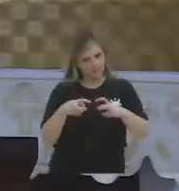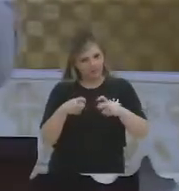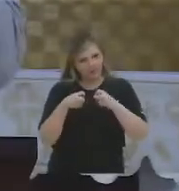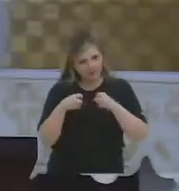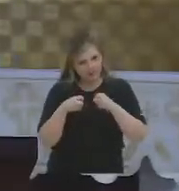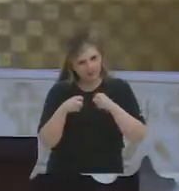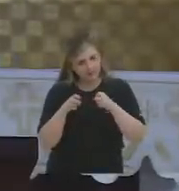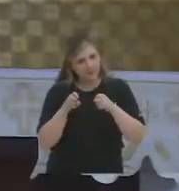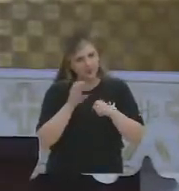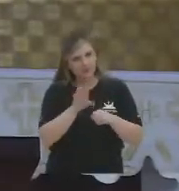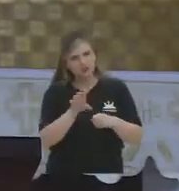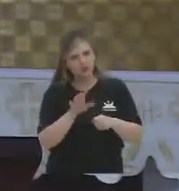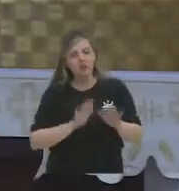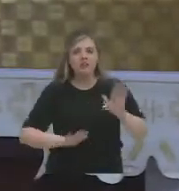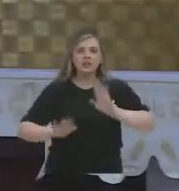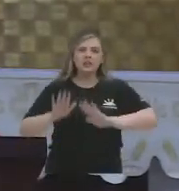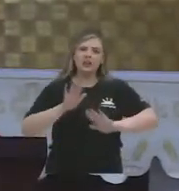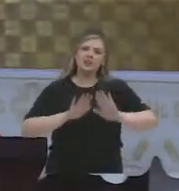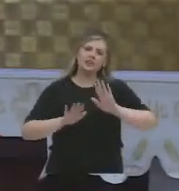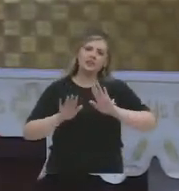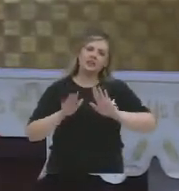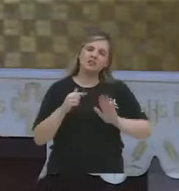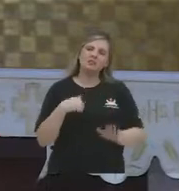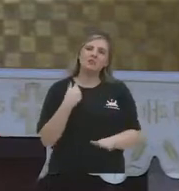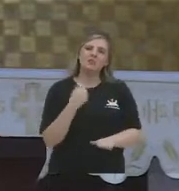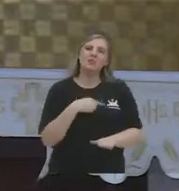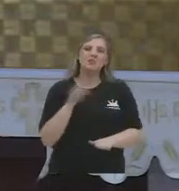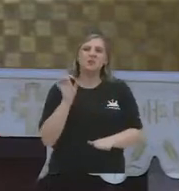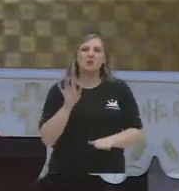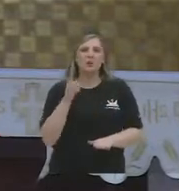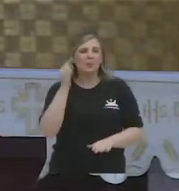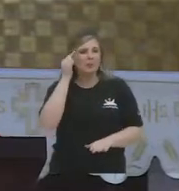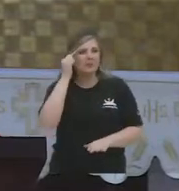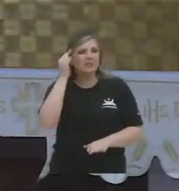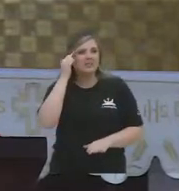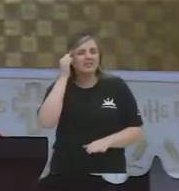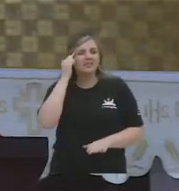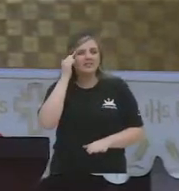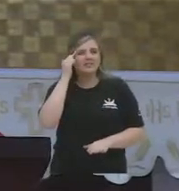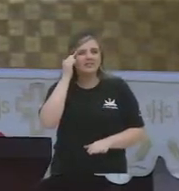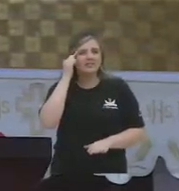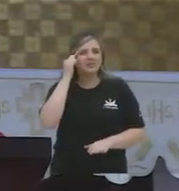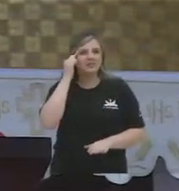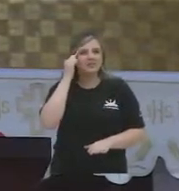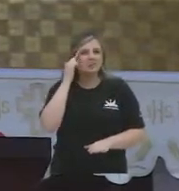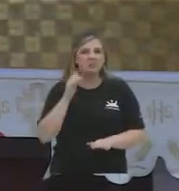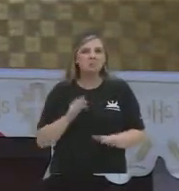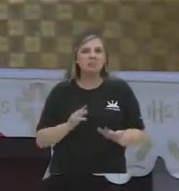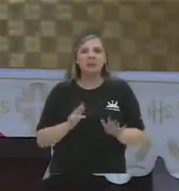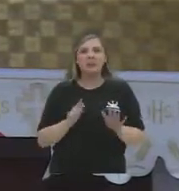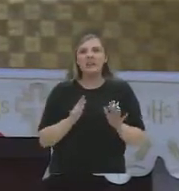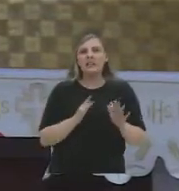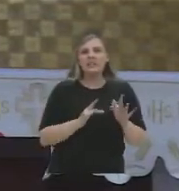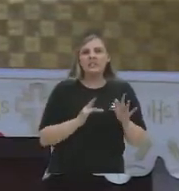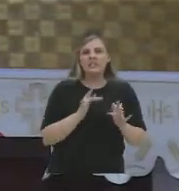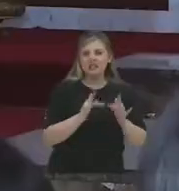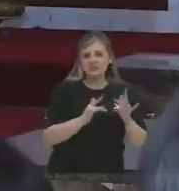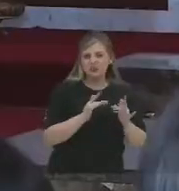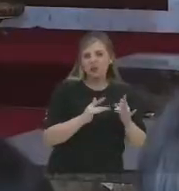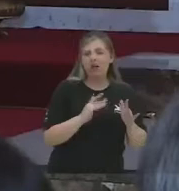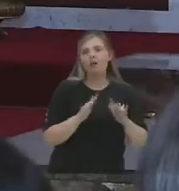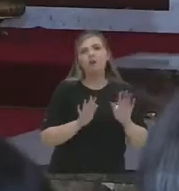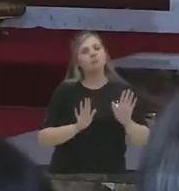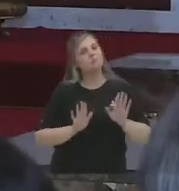gente pensa só na linha sexual. Ah, ela se separou um monte de vezes, por isso não era digna. Não, tem nada a